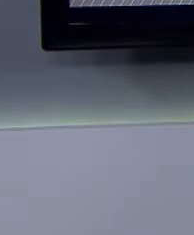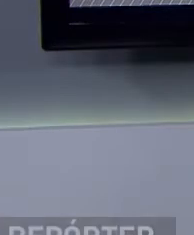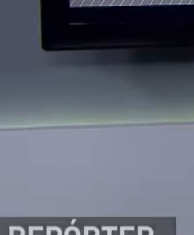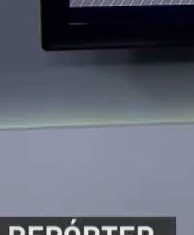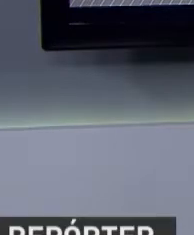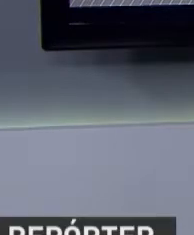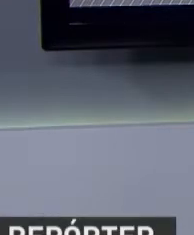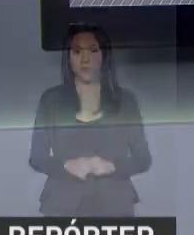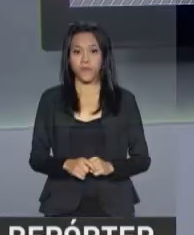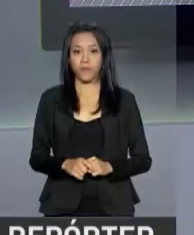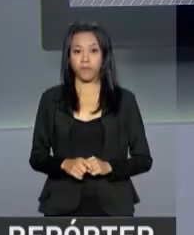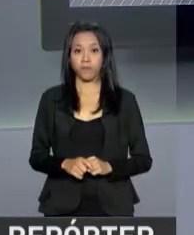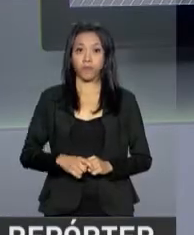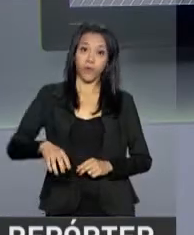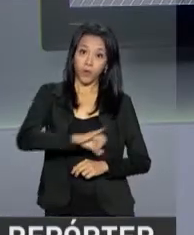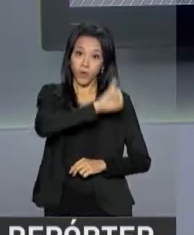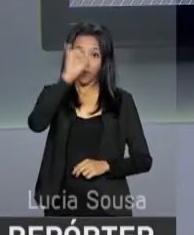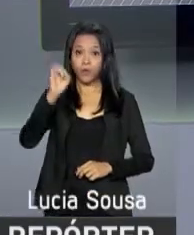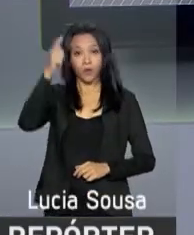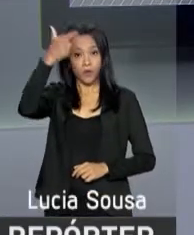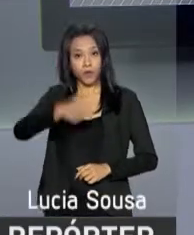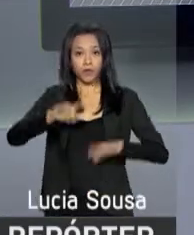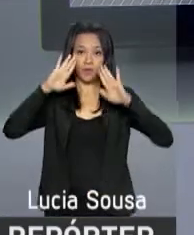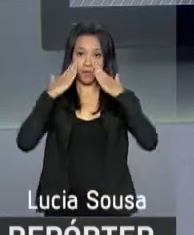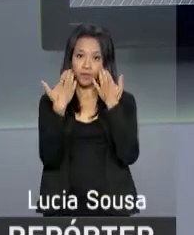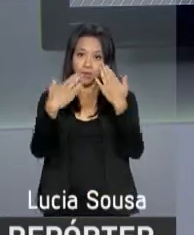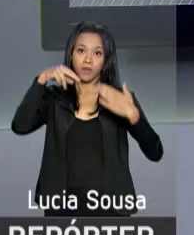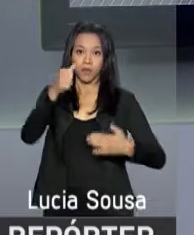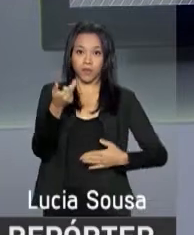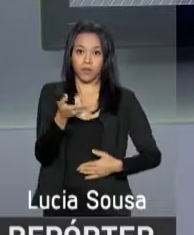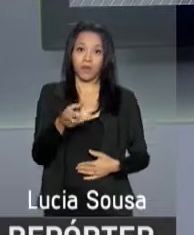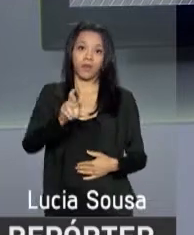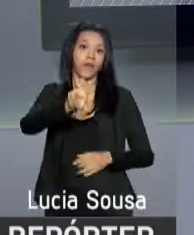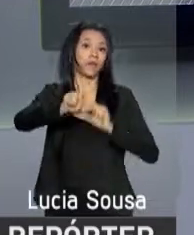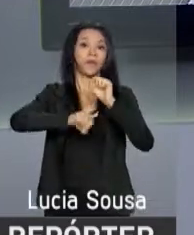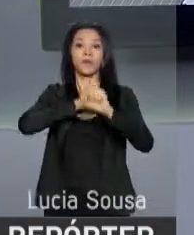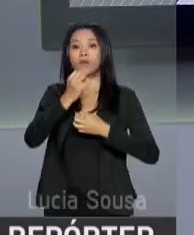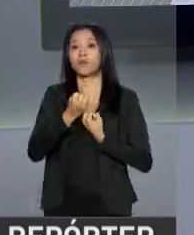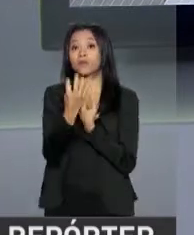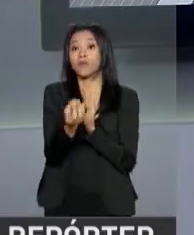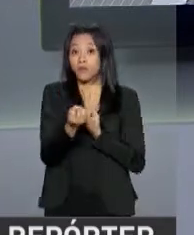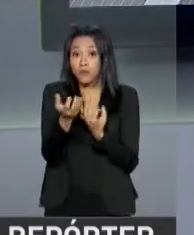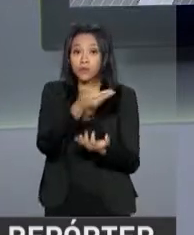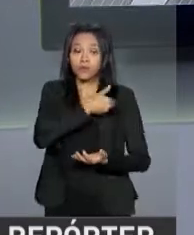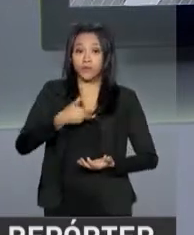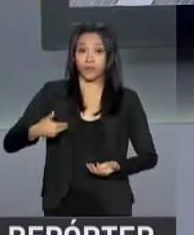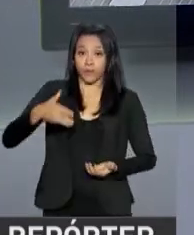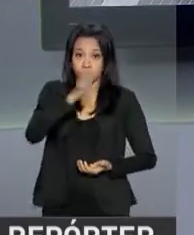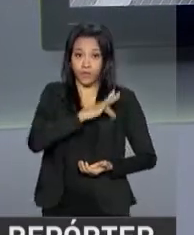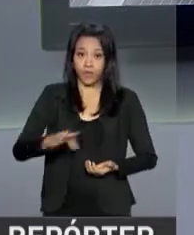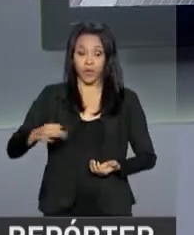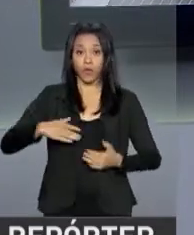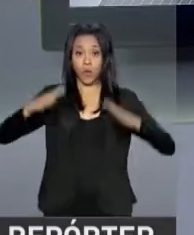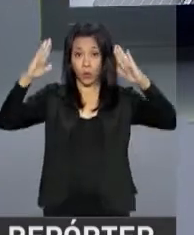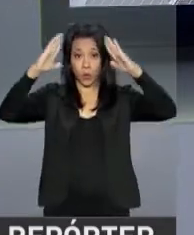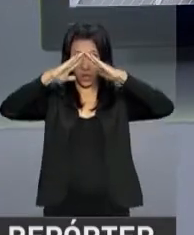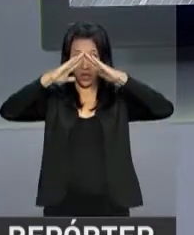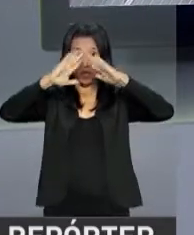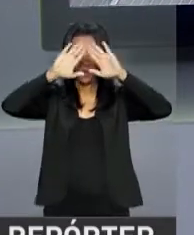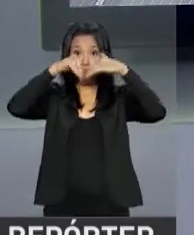o la no ar mais uma edição do repórter nbr as notícias do governo federal o teto de uma escola infantil